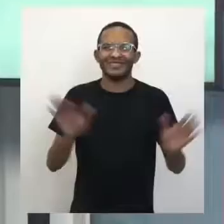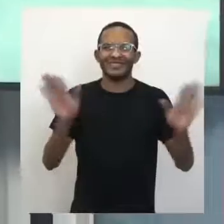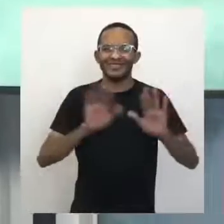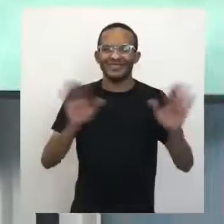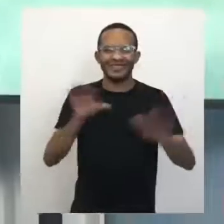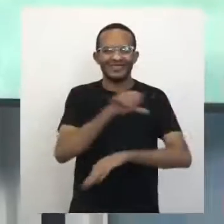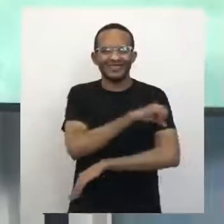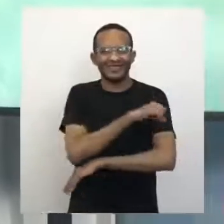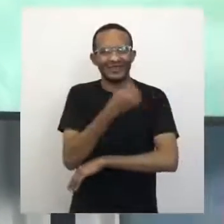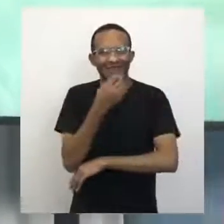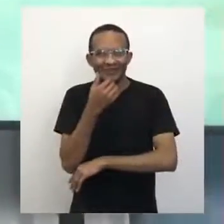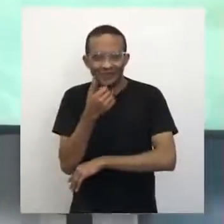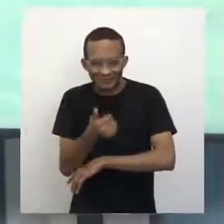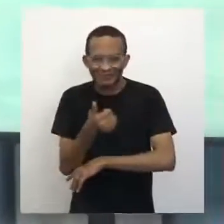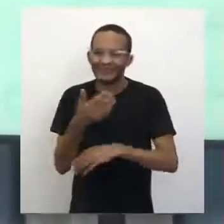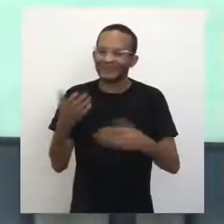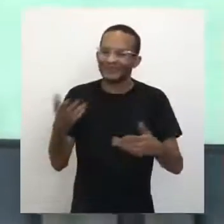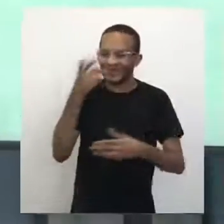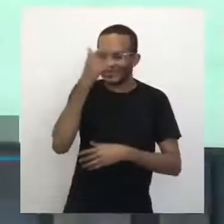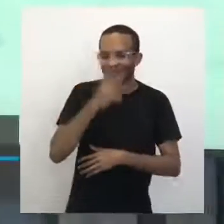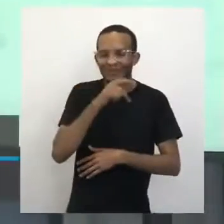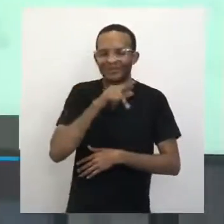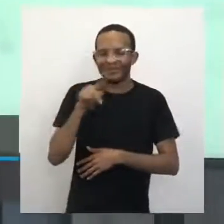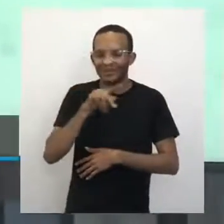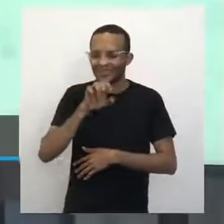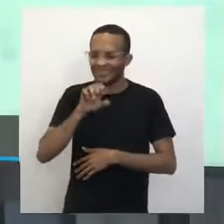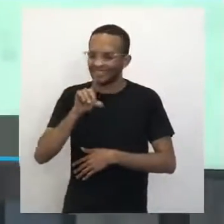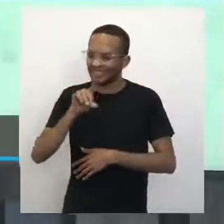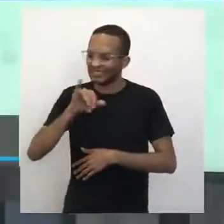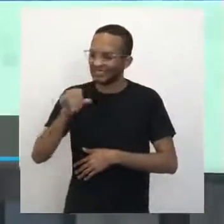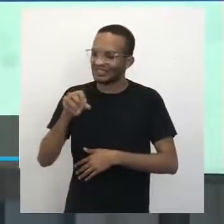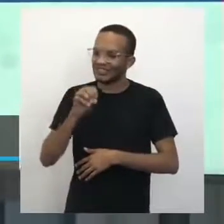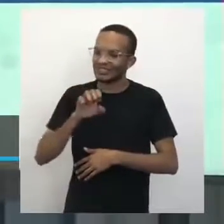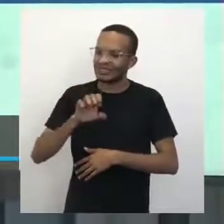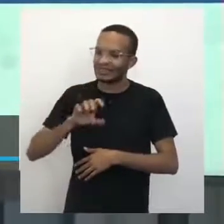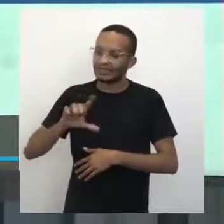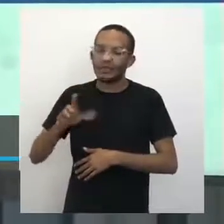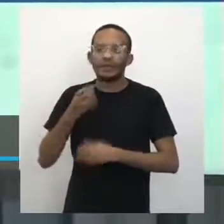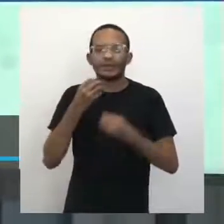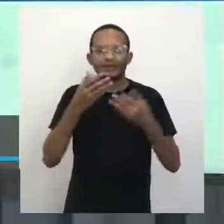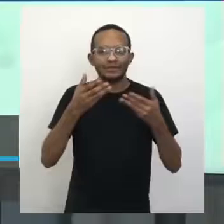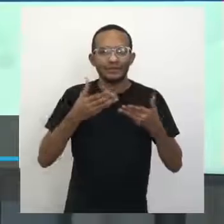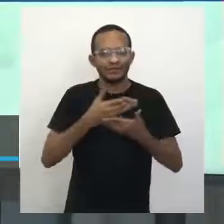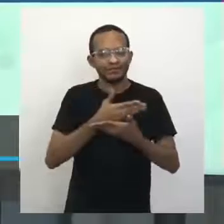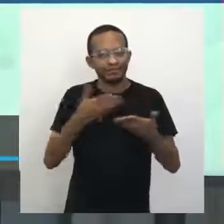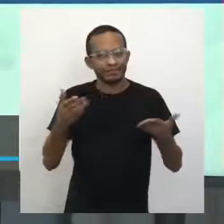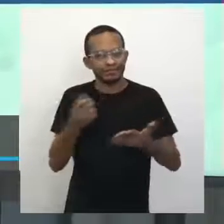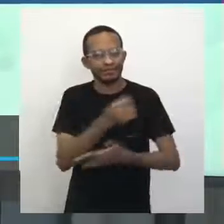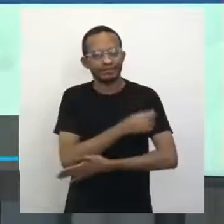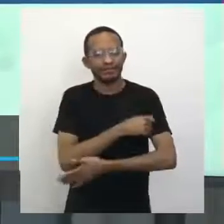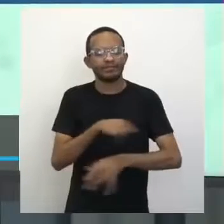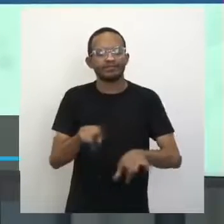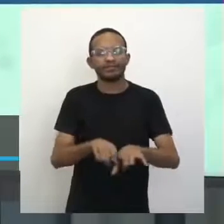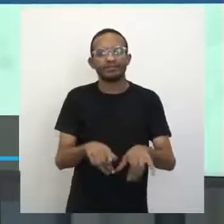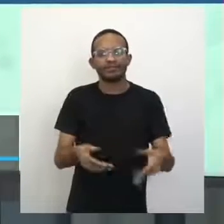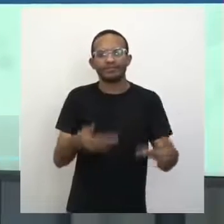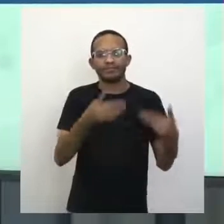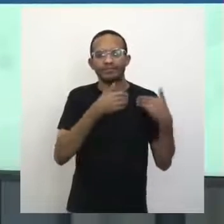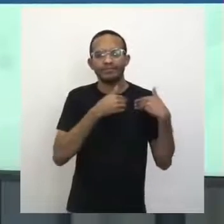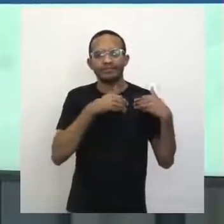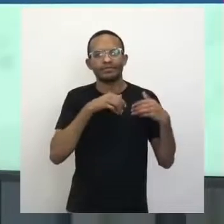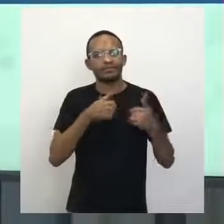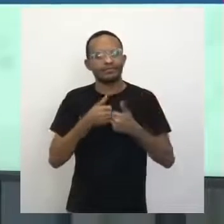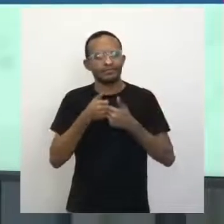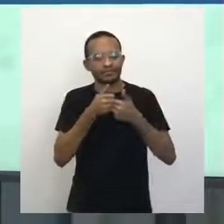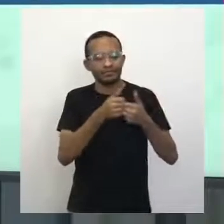Olá, nono ano, tudo bem? Eu sou o professor Edjoel, quero dar as boas-vindas a você, estudante, aos responsáveis que acompanham nossas